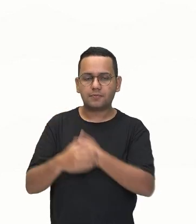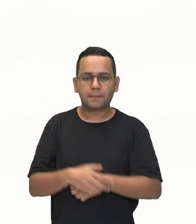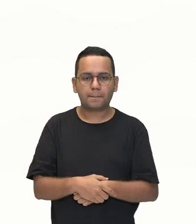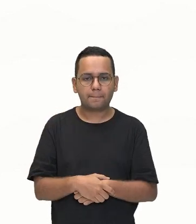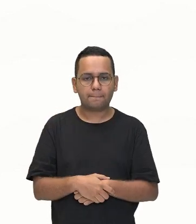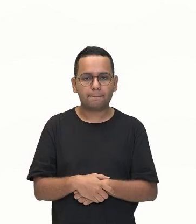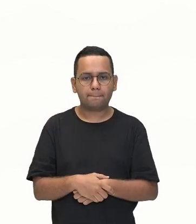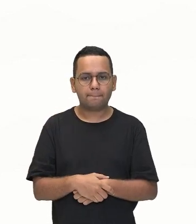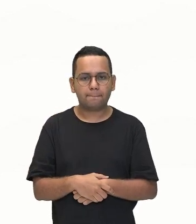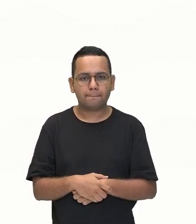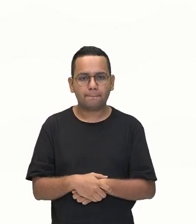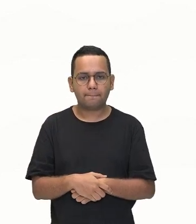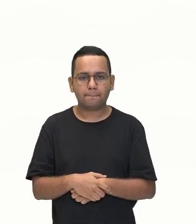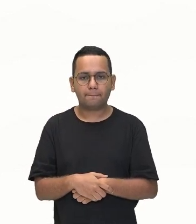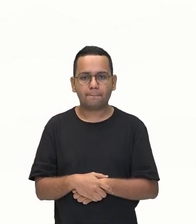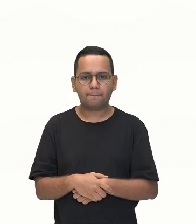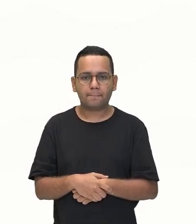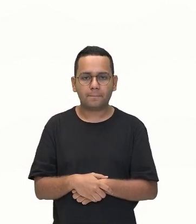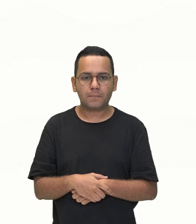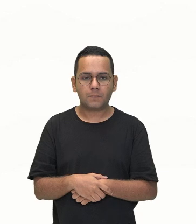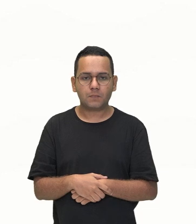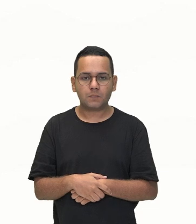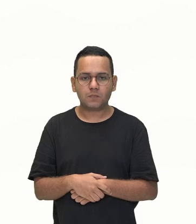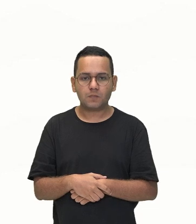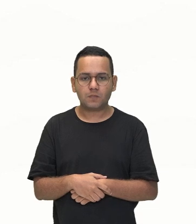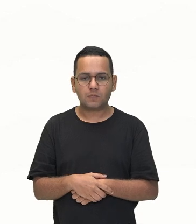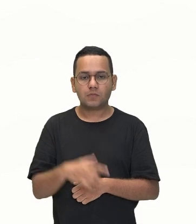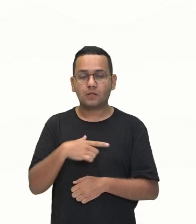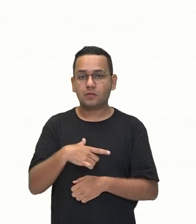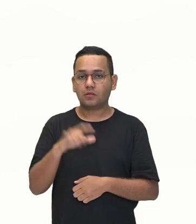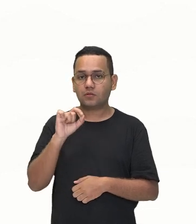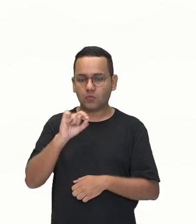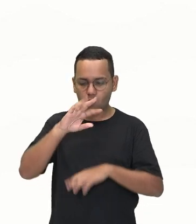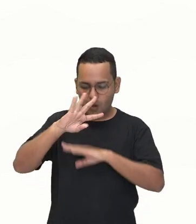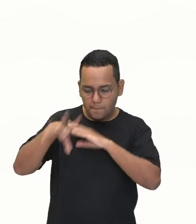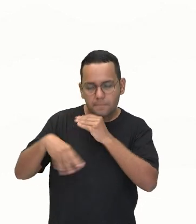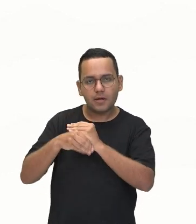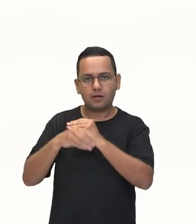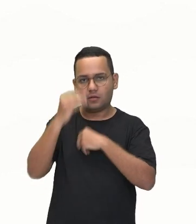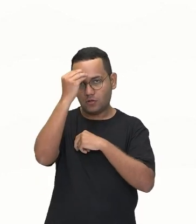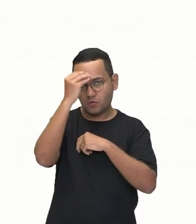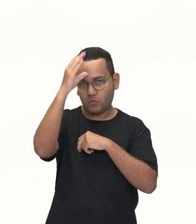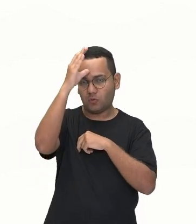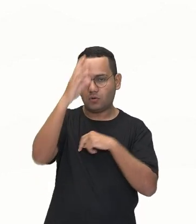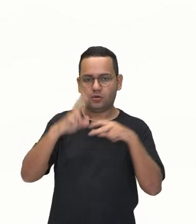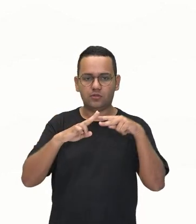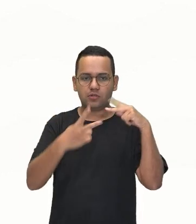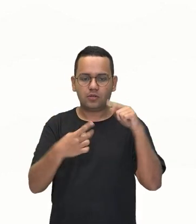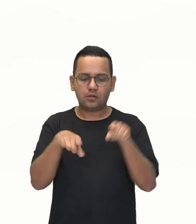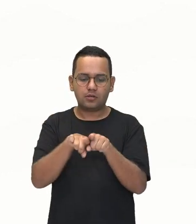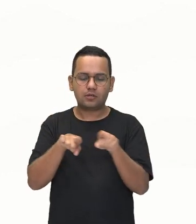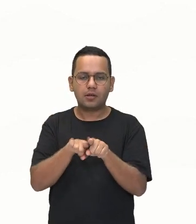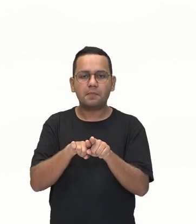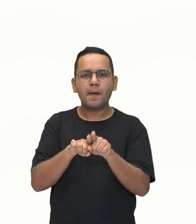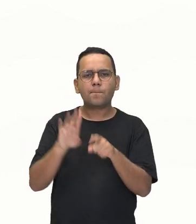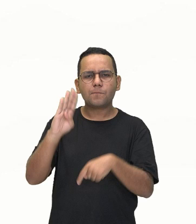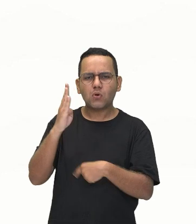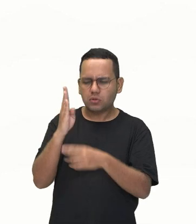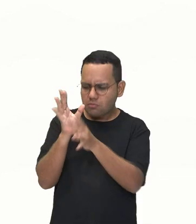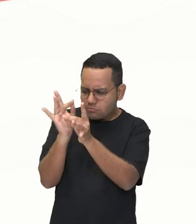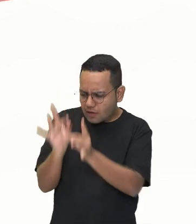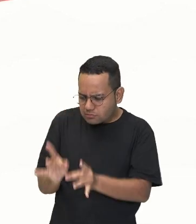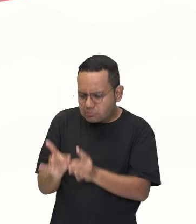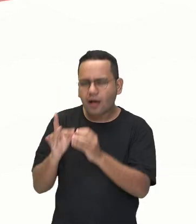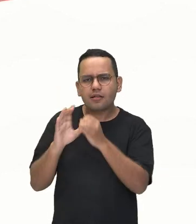ali conhecimentos sobre genética, né, e biologia molecular. E ela é hoje a